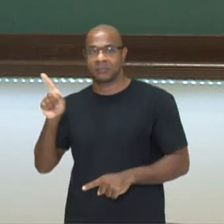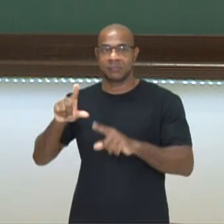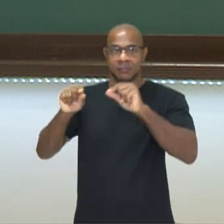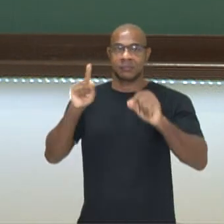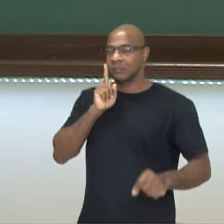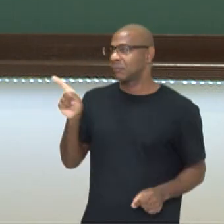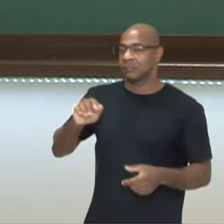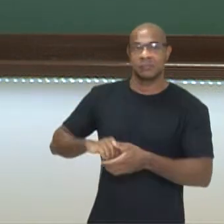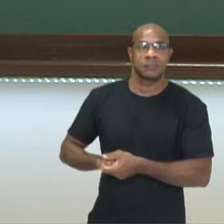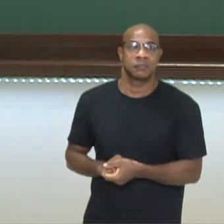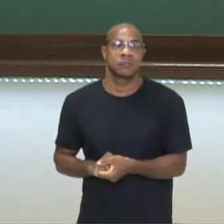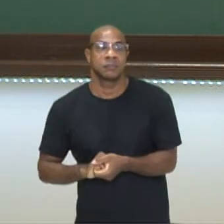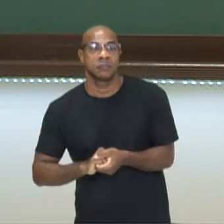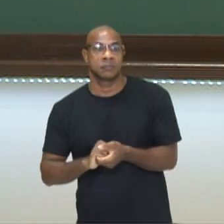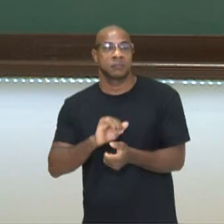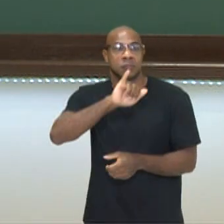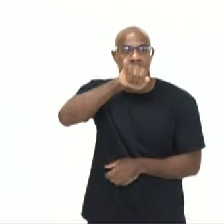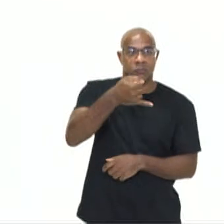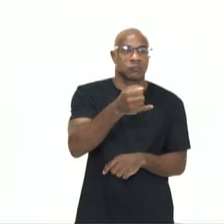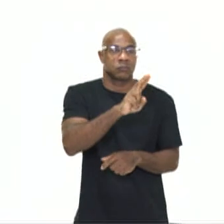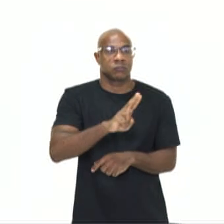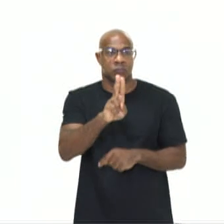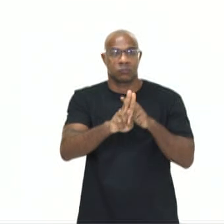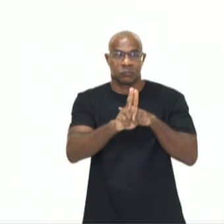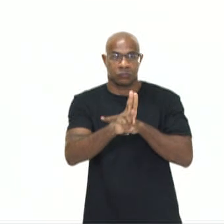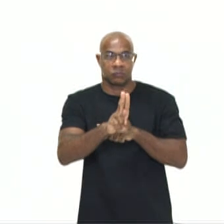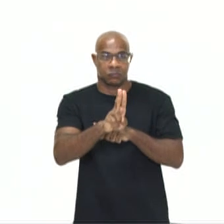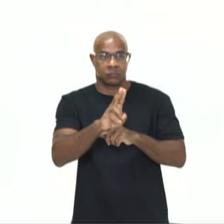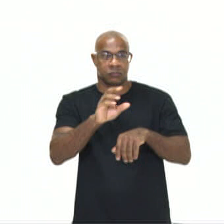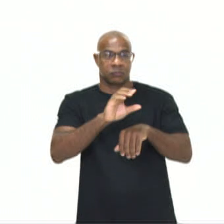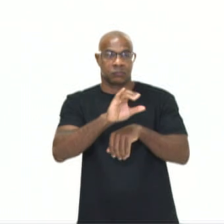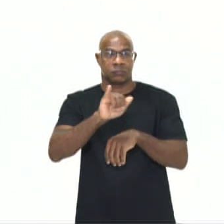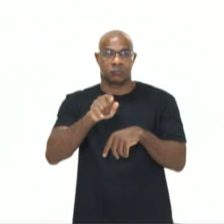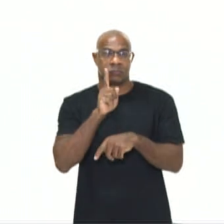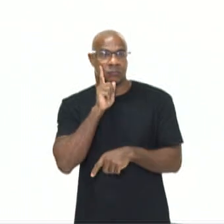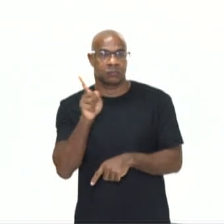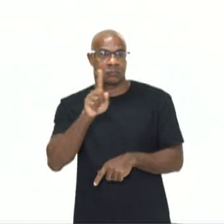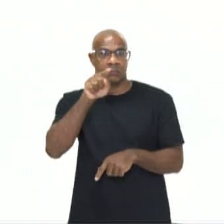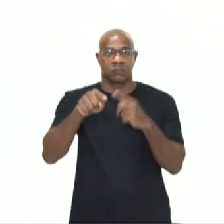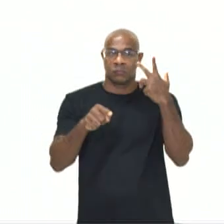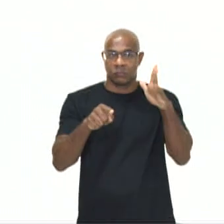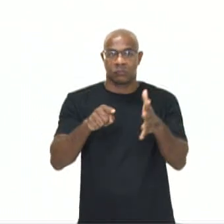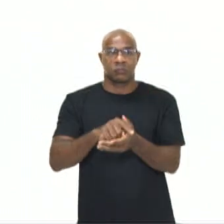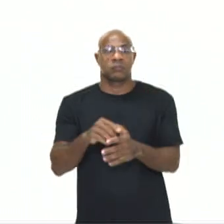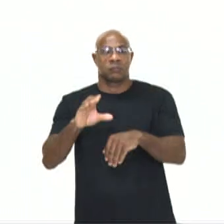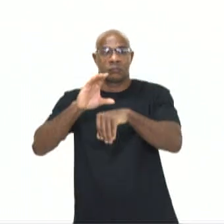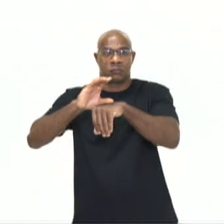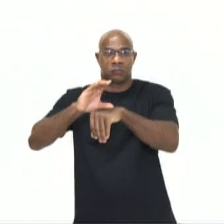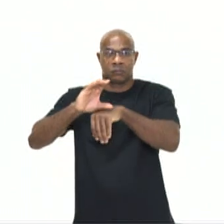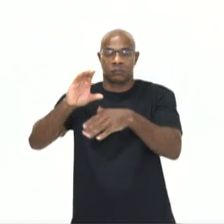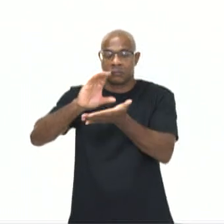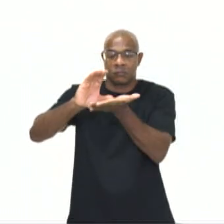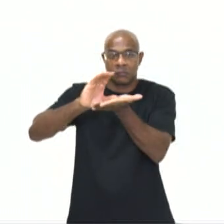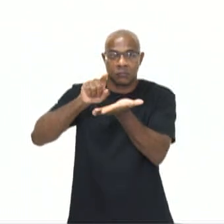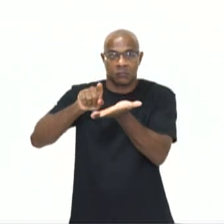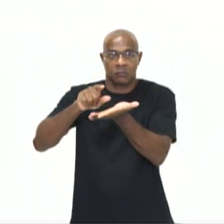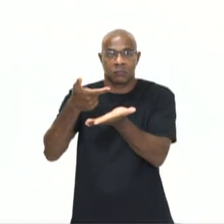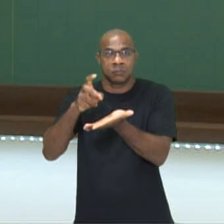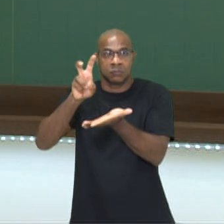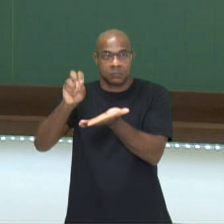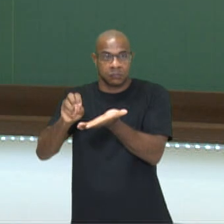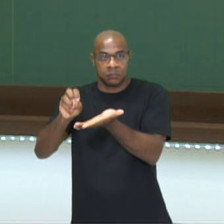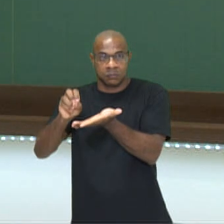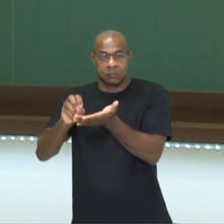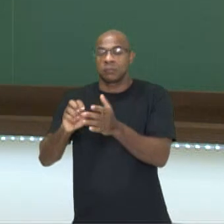ó. O juro eu não sei, o capital é R$250, a taxa é 3% e eu vou trabalhar